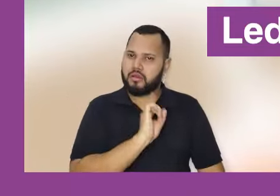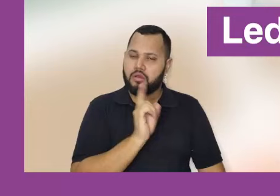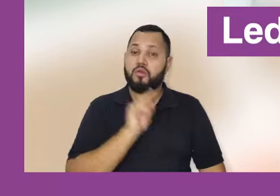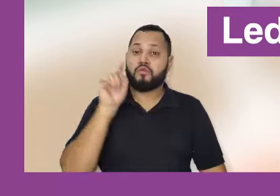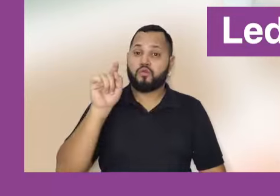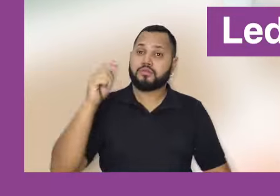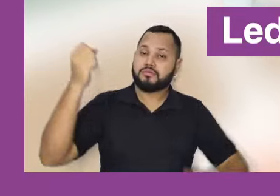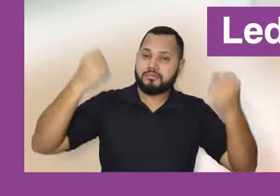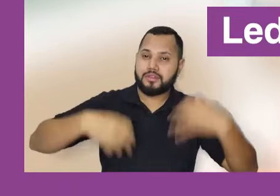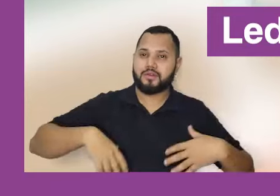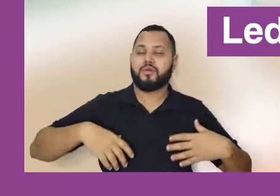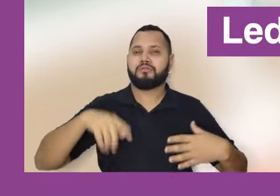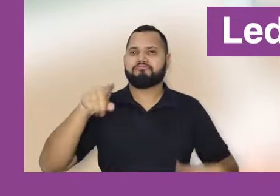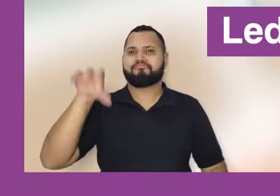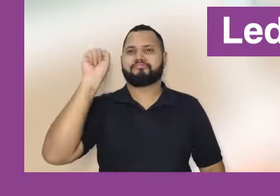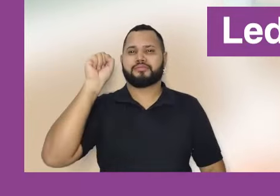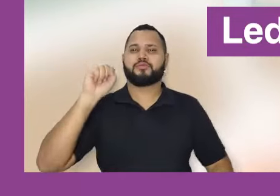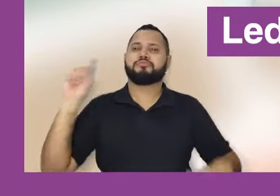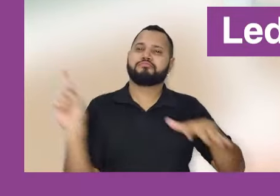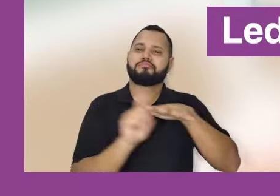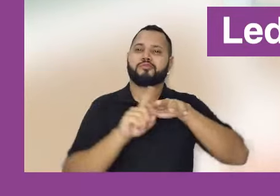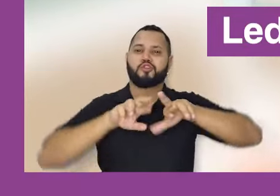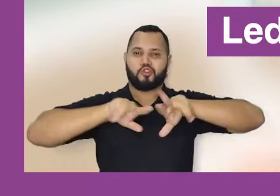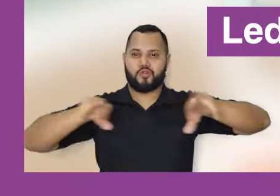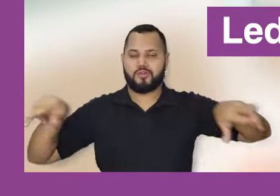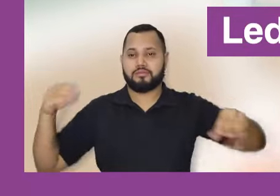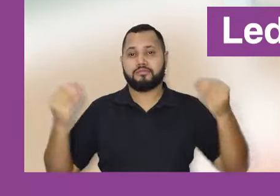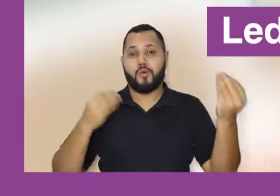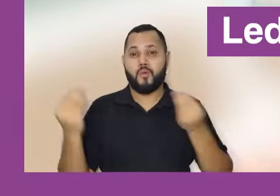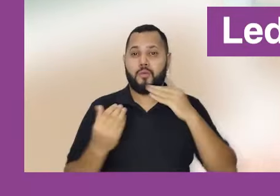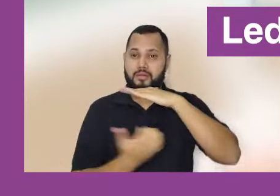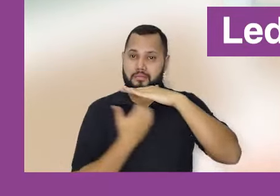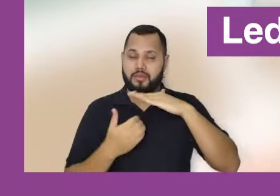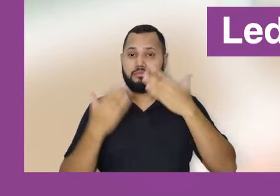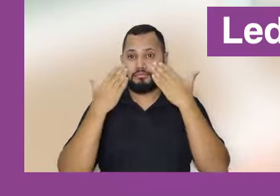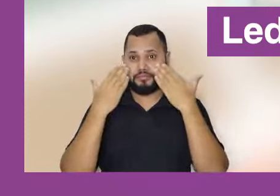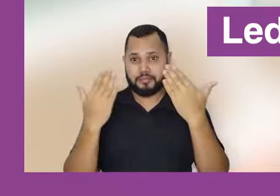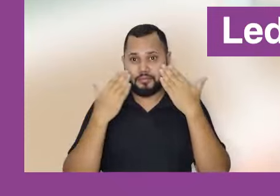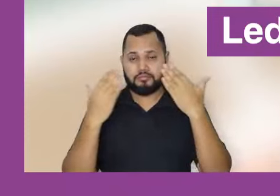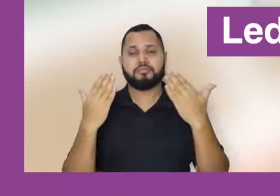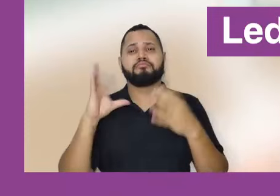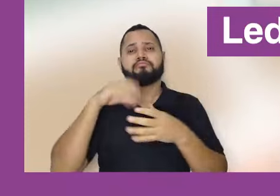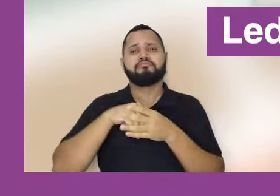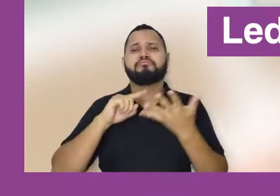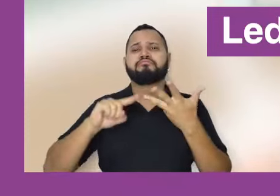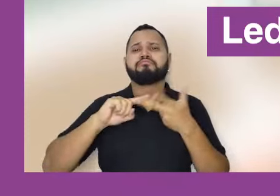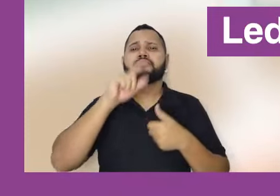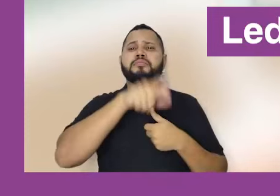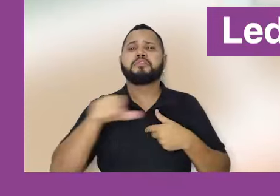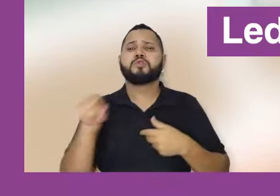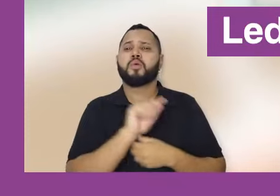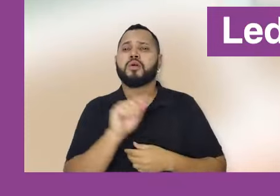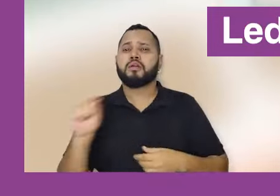traz uma coisa muito importante da inclusão da diversidade de como a empresa Olha isso para dentro com as suas pessoas